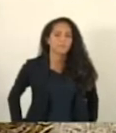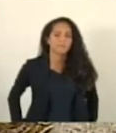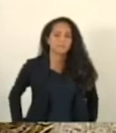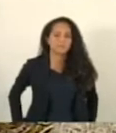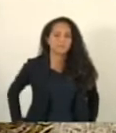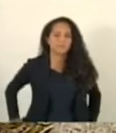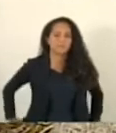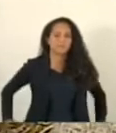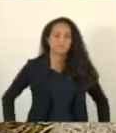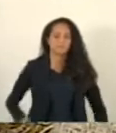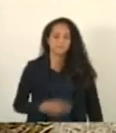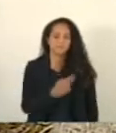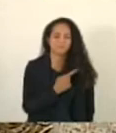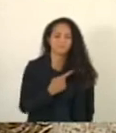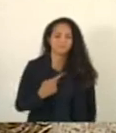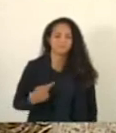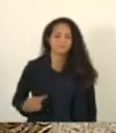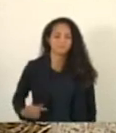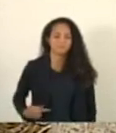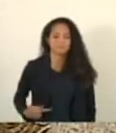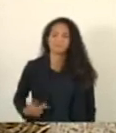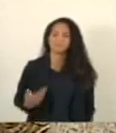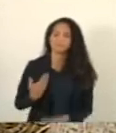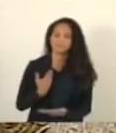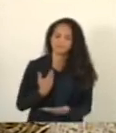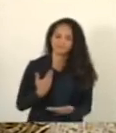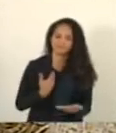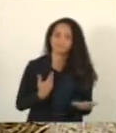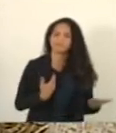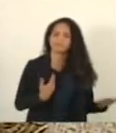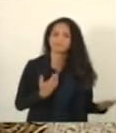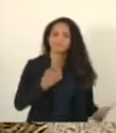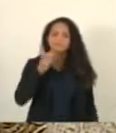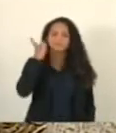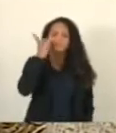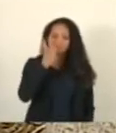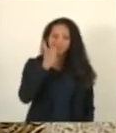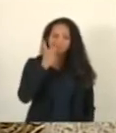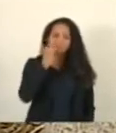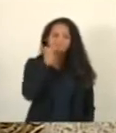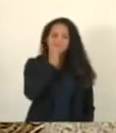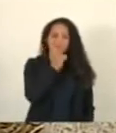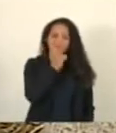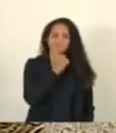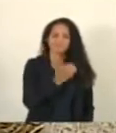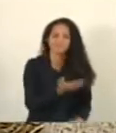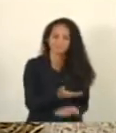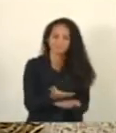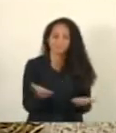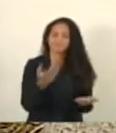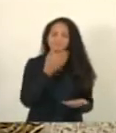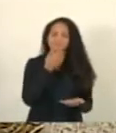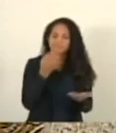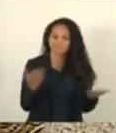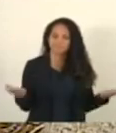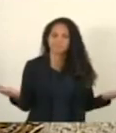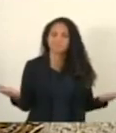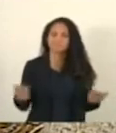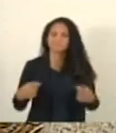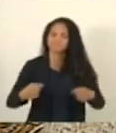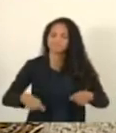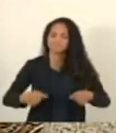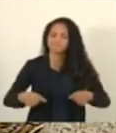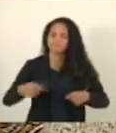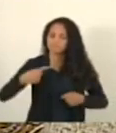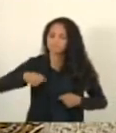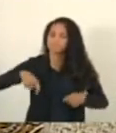Senhor presidente, nobres colegas, deputados, deputadas, eu penso que a gente precisa dar toda a